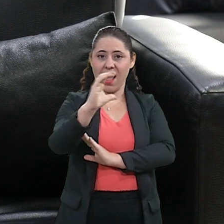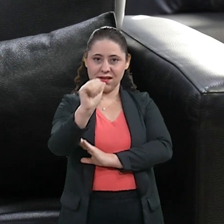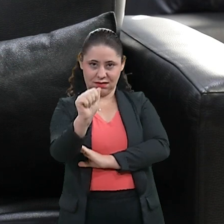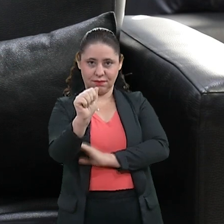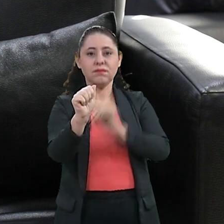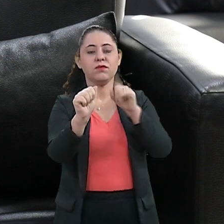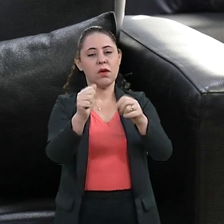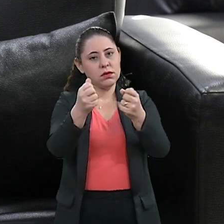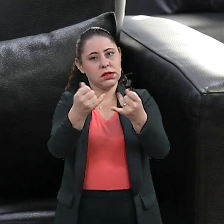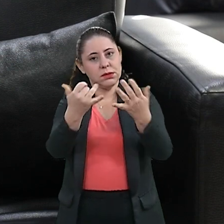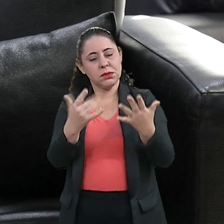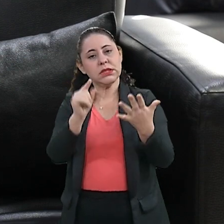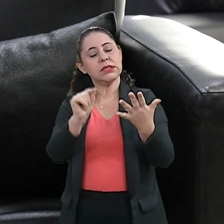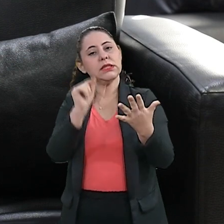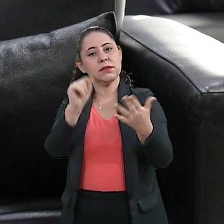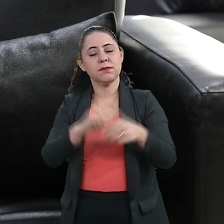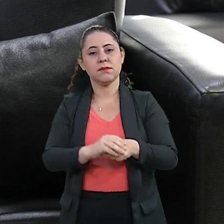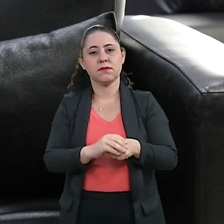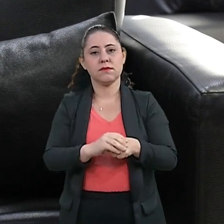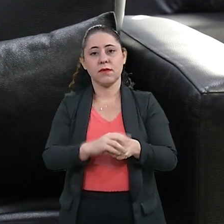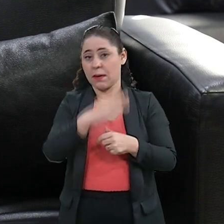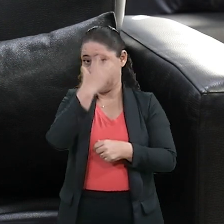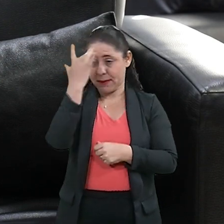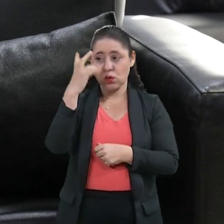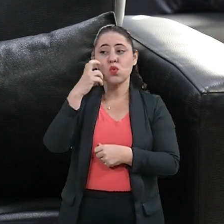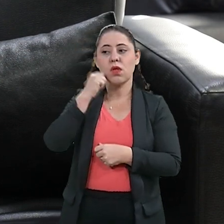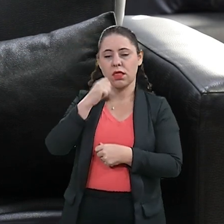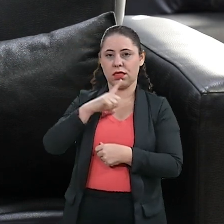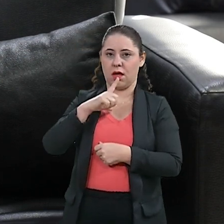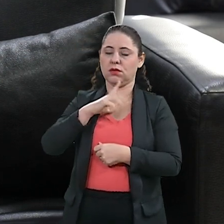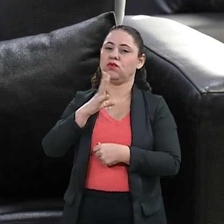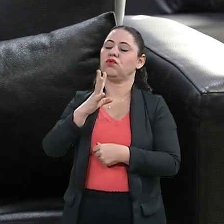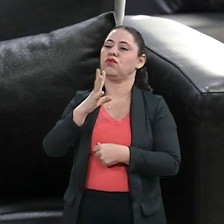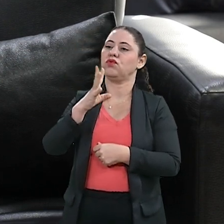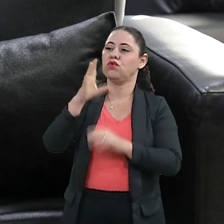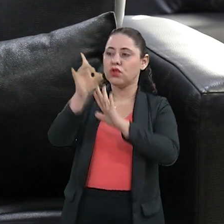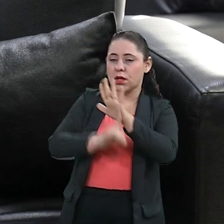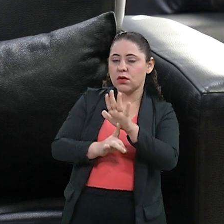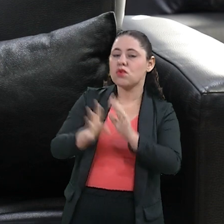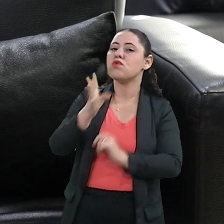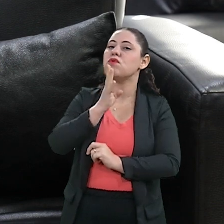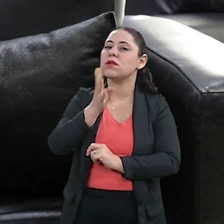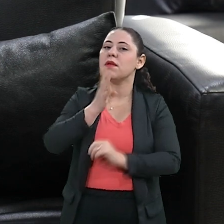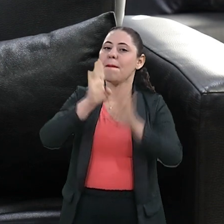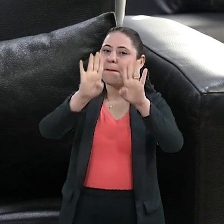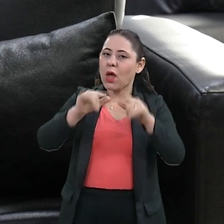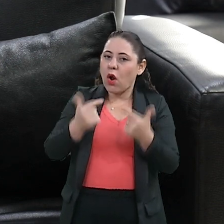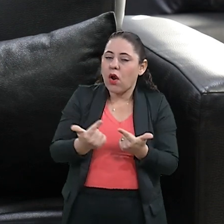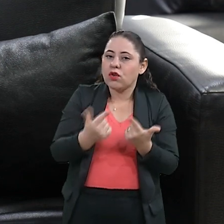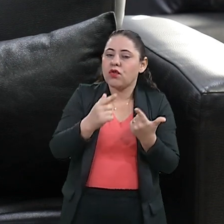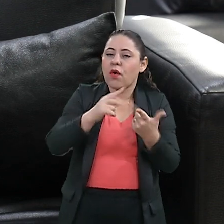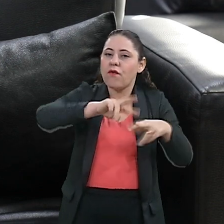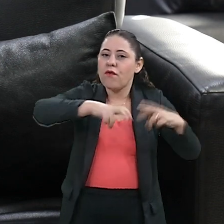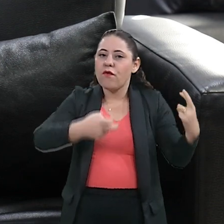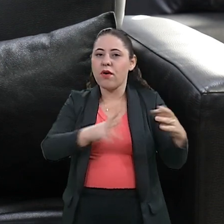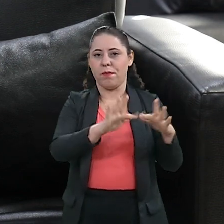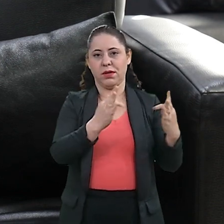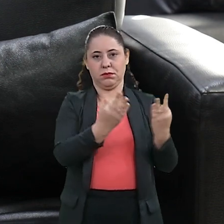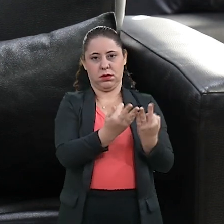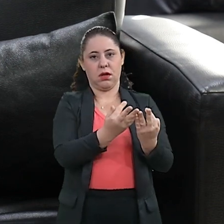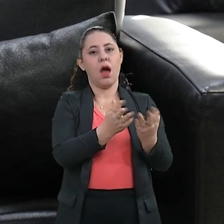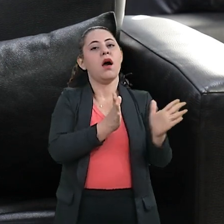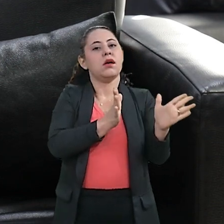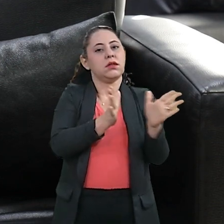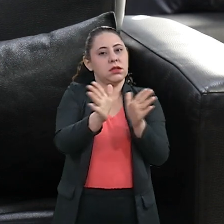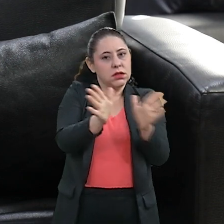da Criança e do Adolescente fala justamente que o adotado tem o direito de conhecer a sua origem biológica, bem como